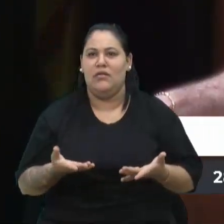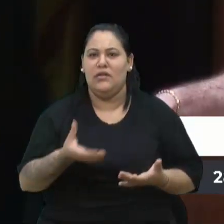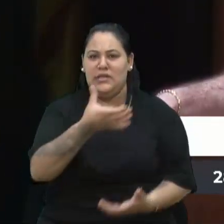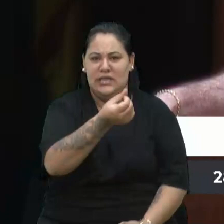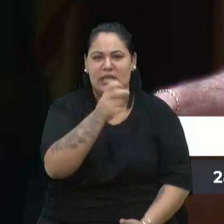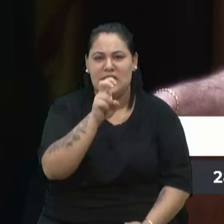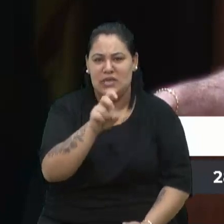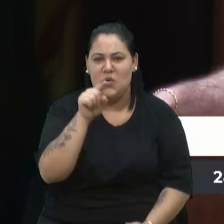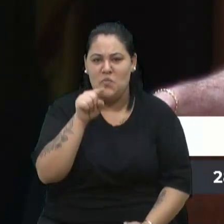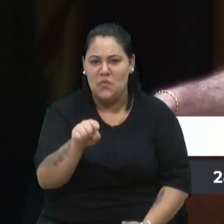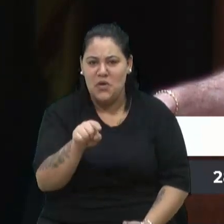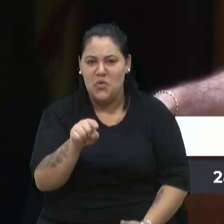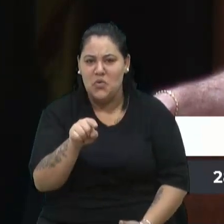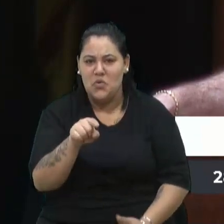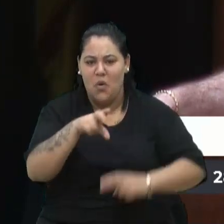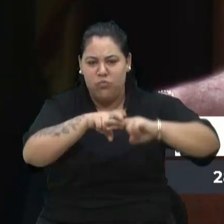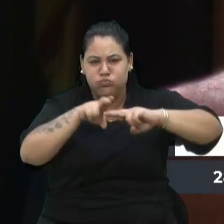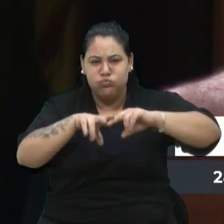65 mil reais num sofá?